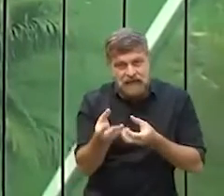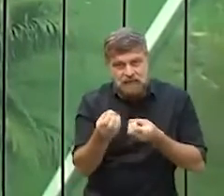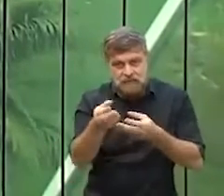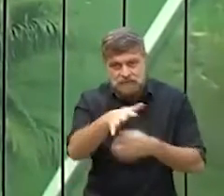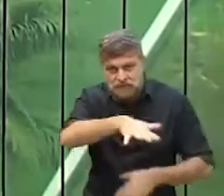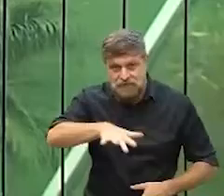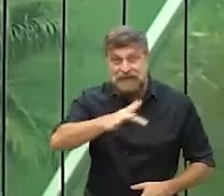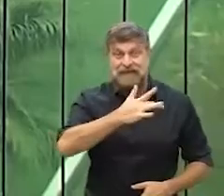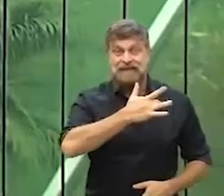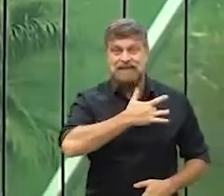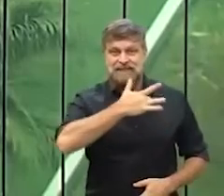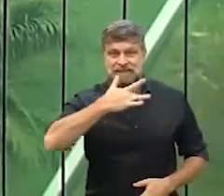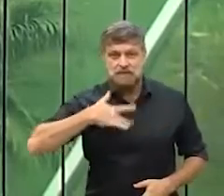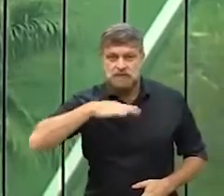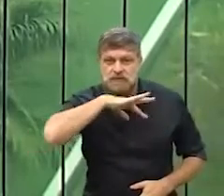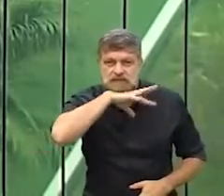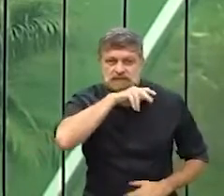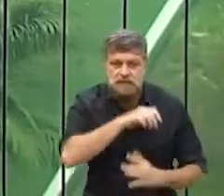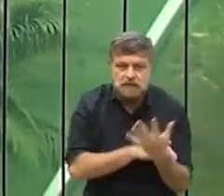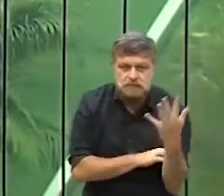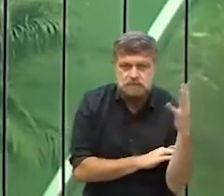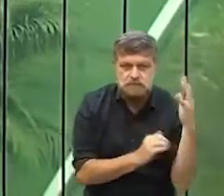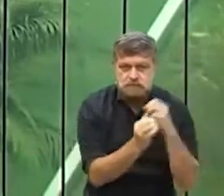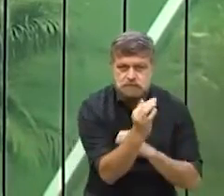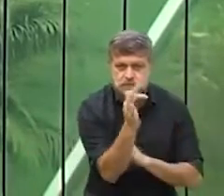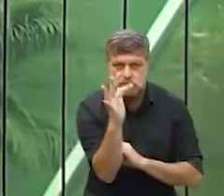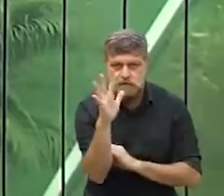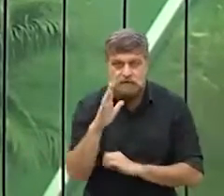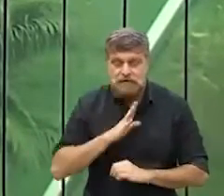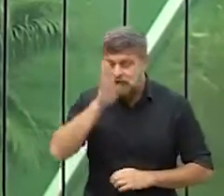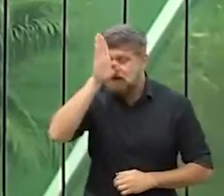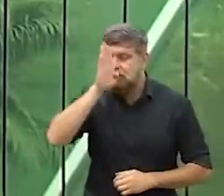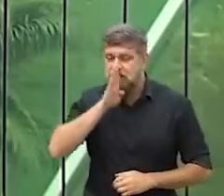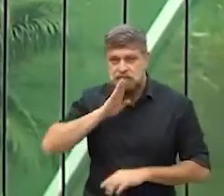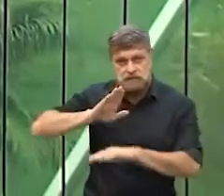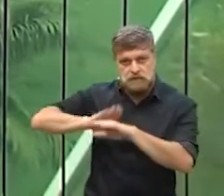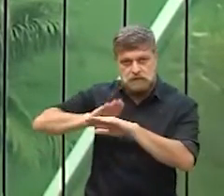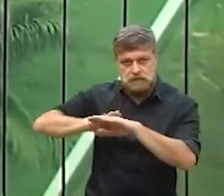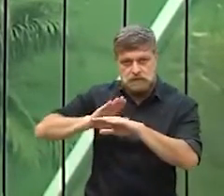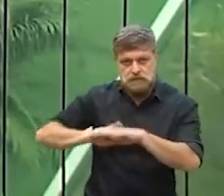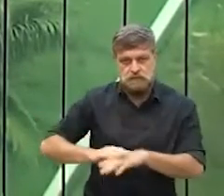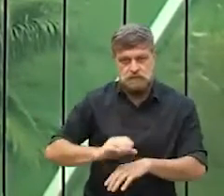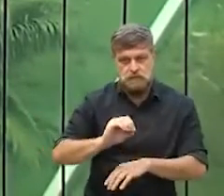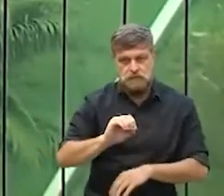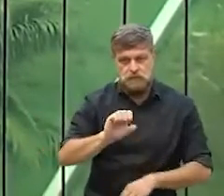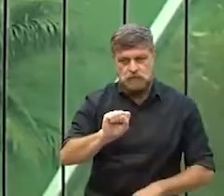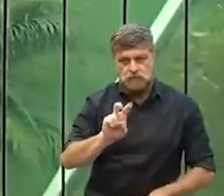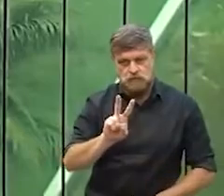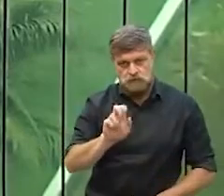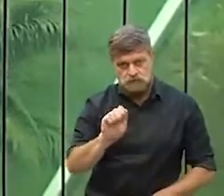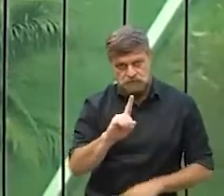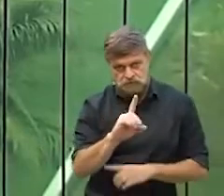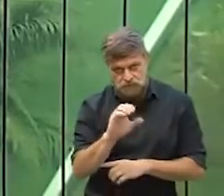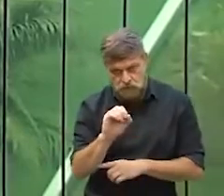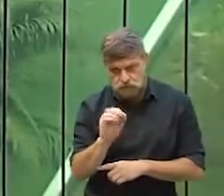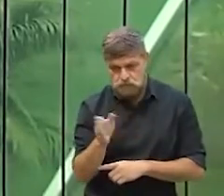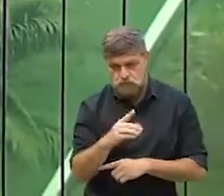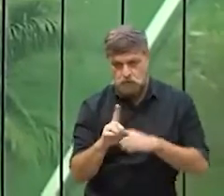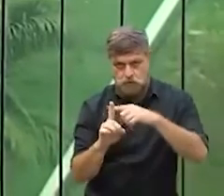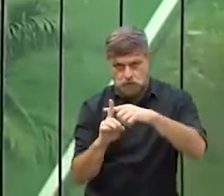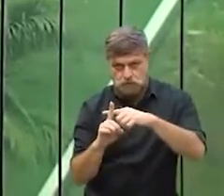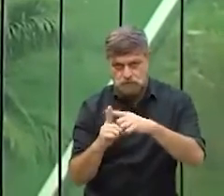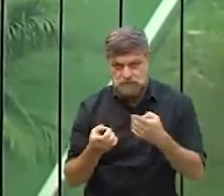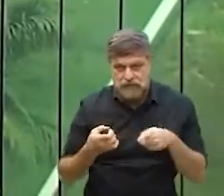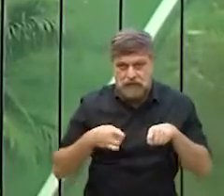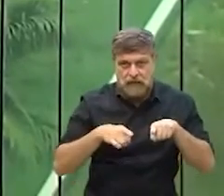de Informação em Saúde Silvestre. É gratuito e foi desenvolvido pela Fundação Oswaldo Cruz, em parceria com o